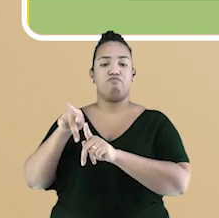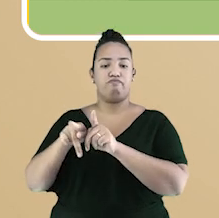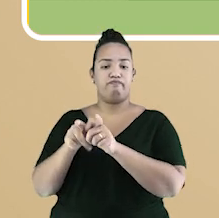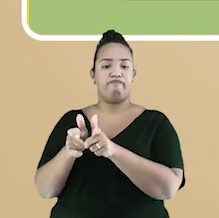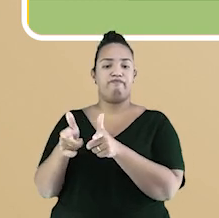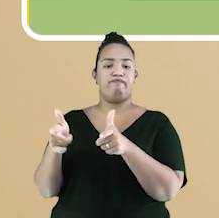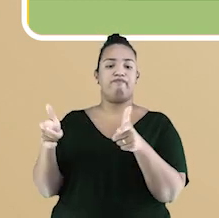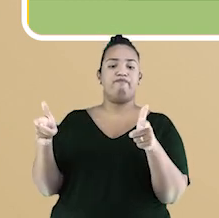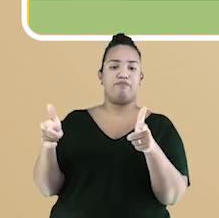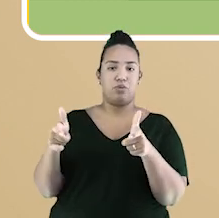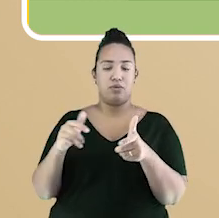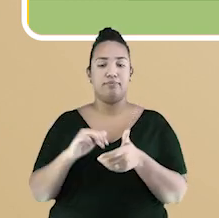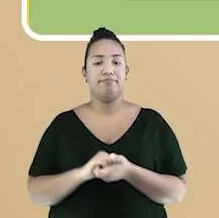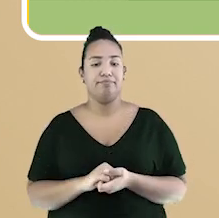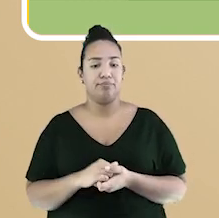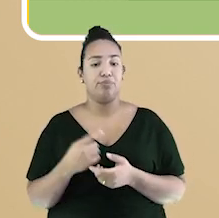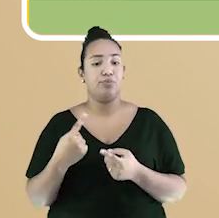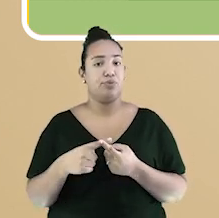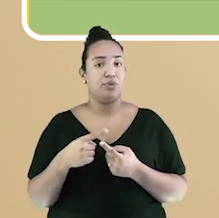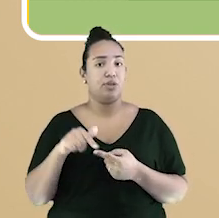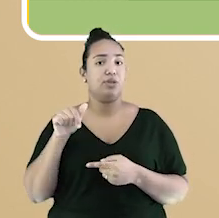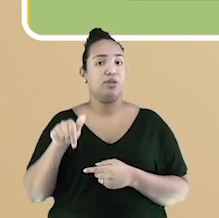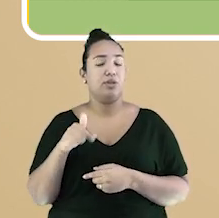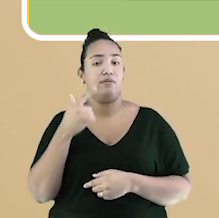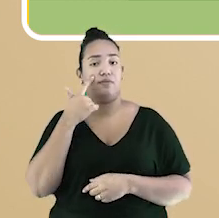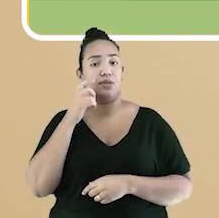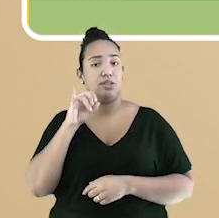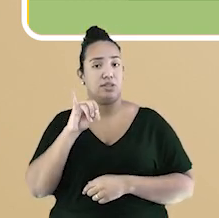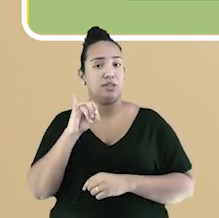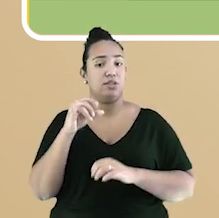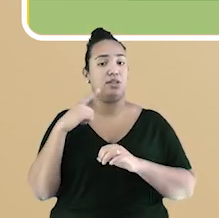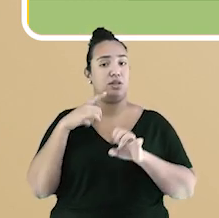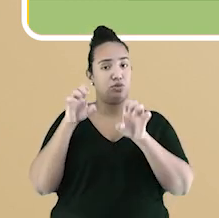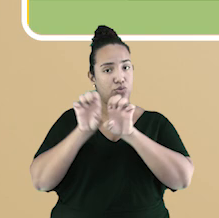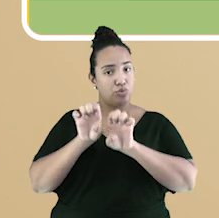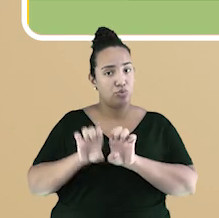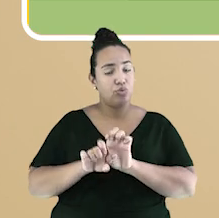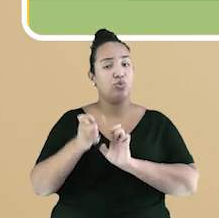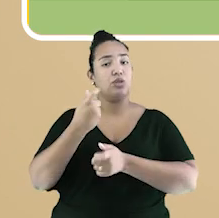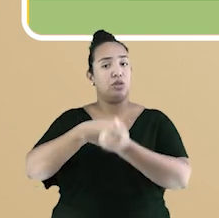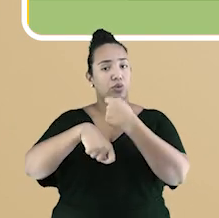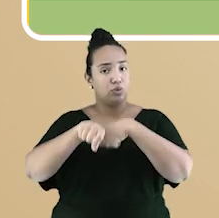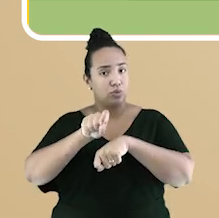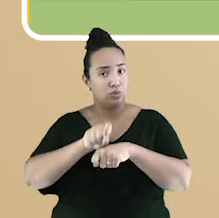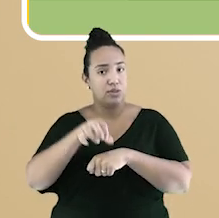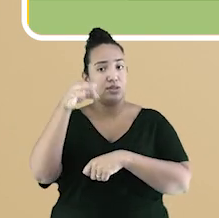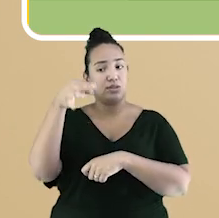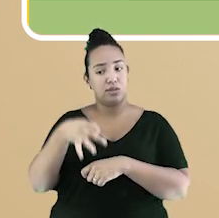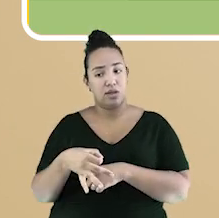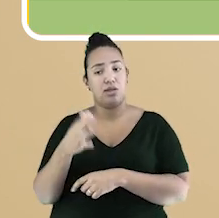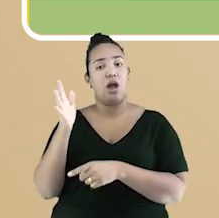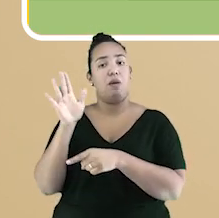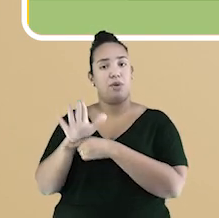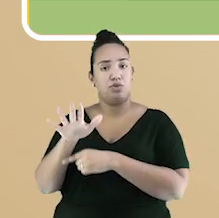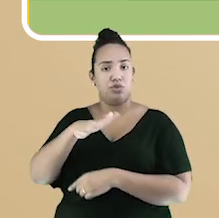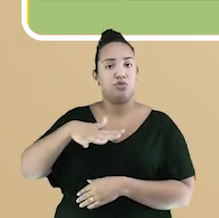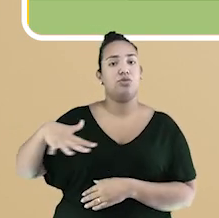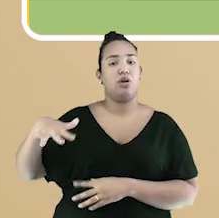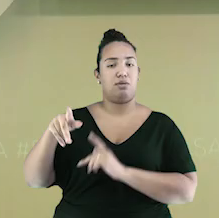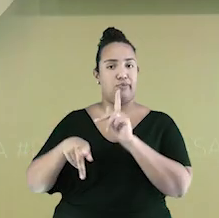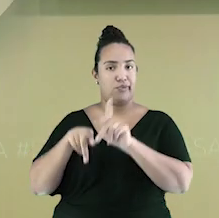considerado povoado, relacionado às suas condições estruturais e econômicas para abrigar toda essa